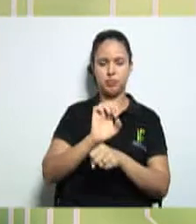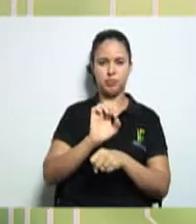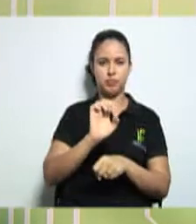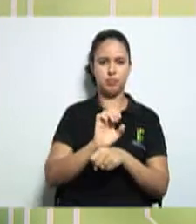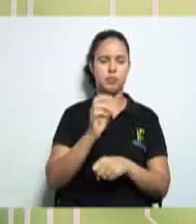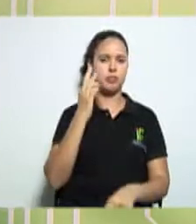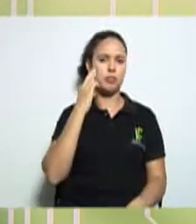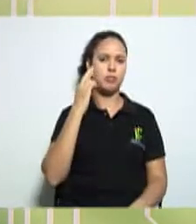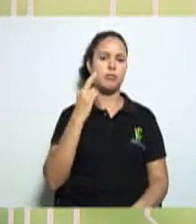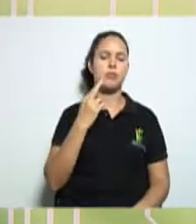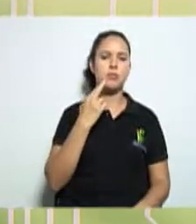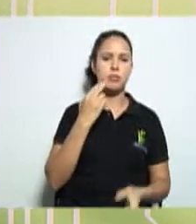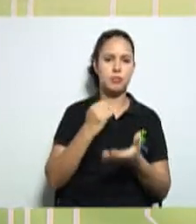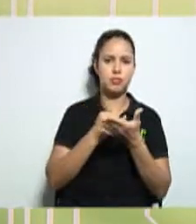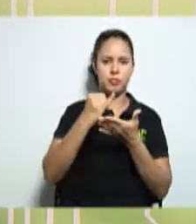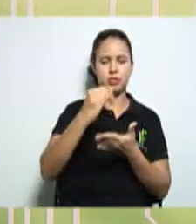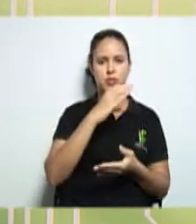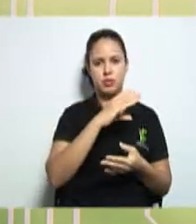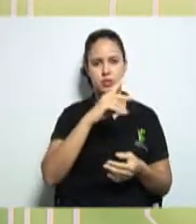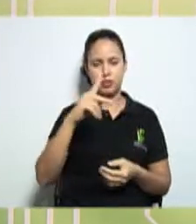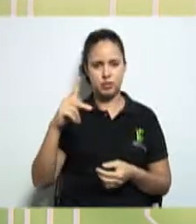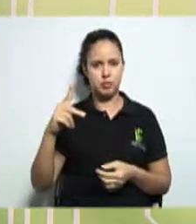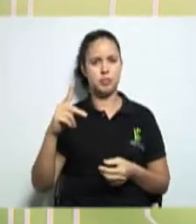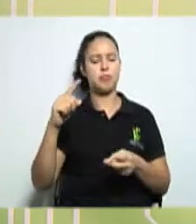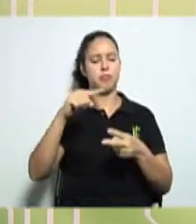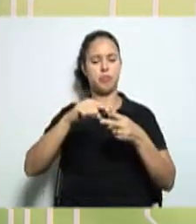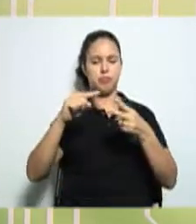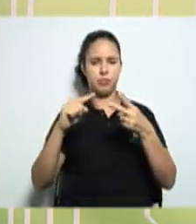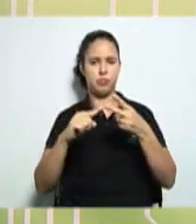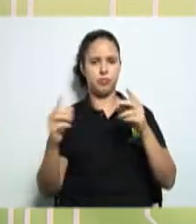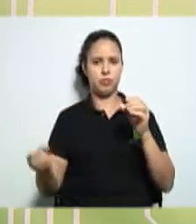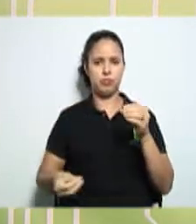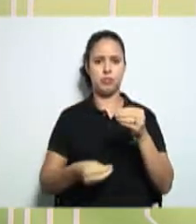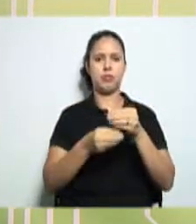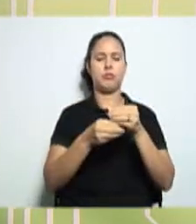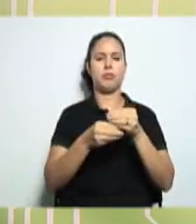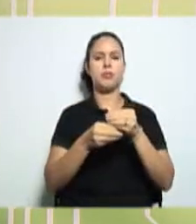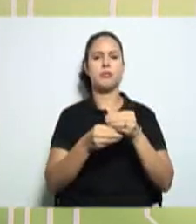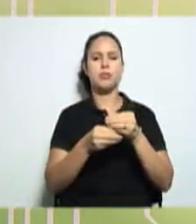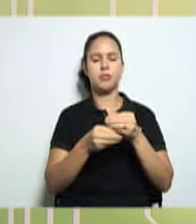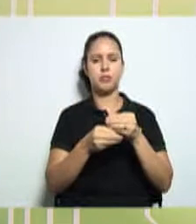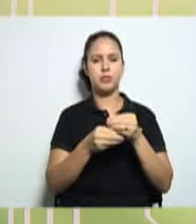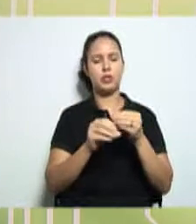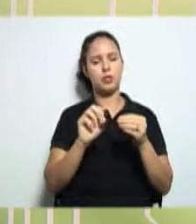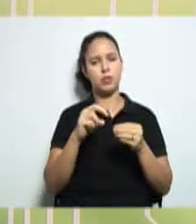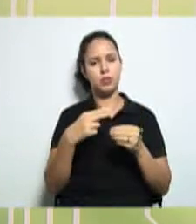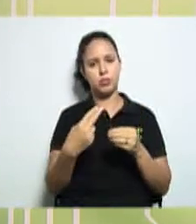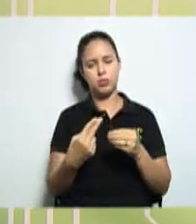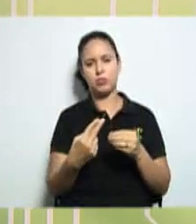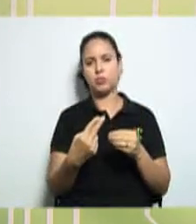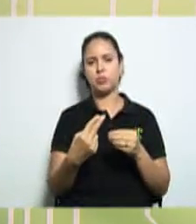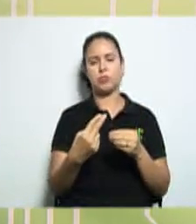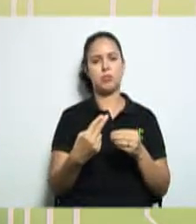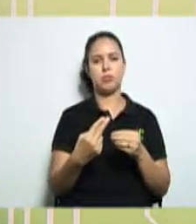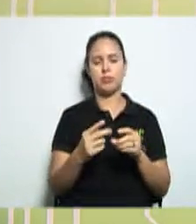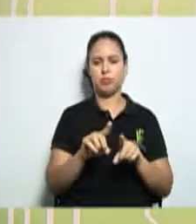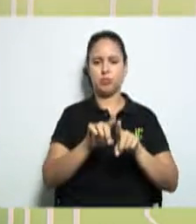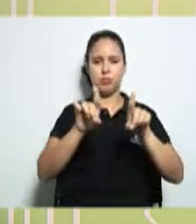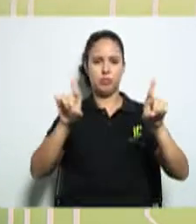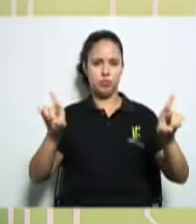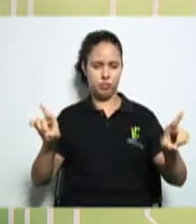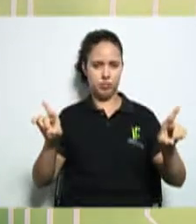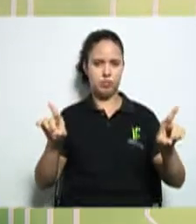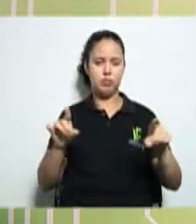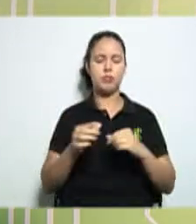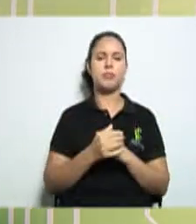iniciar uma cooperativa, tanto na área de serviços, quanto na área de produtos, ou de serviços e produtos, ou